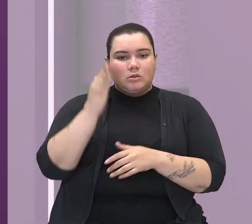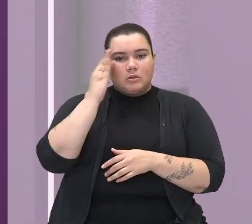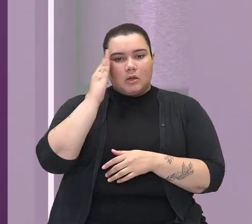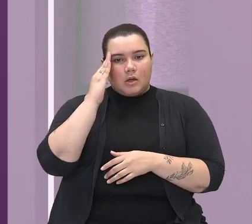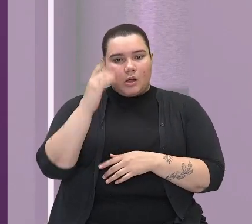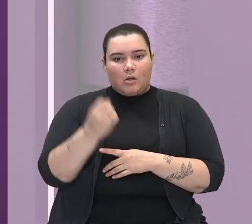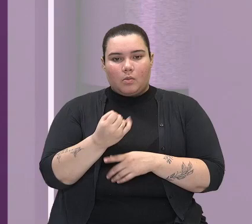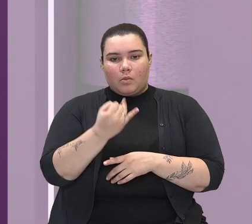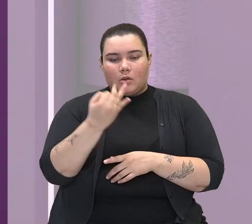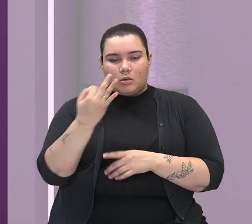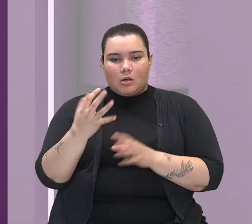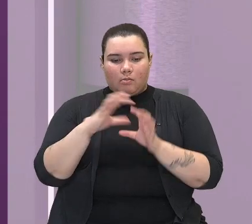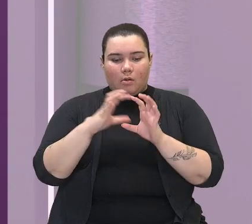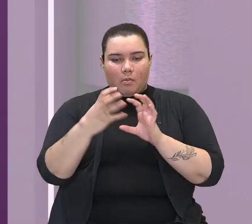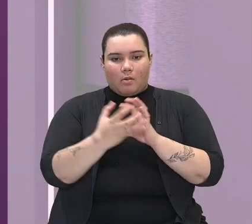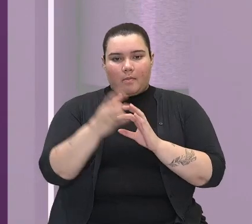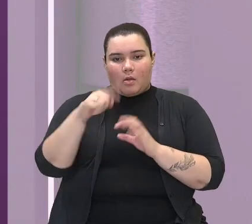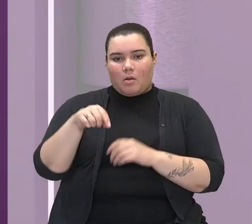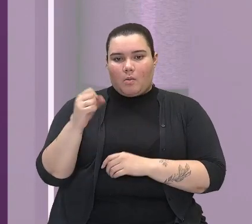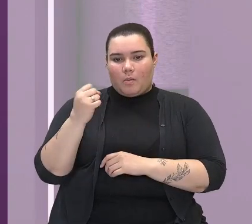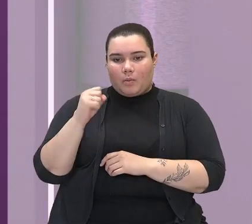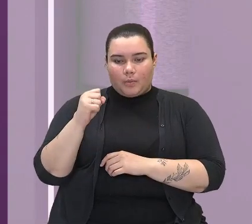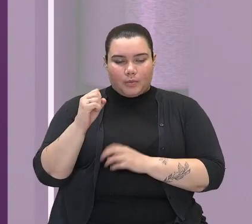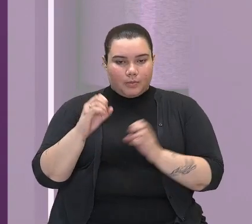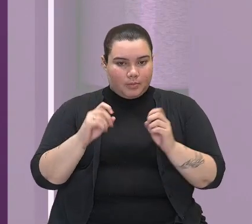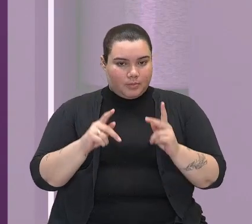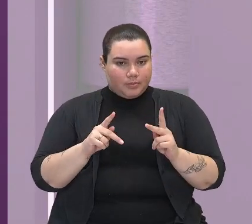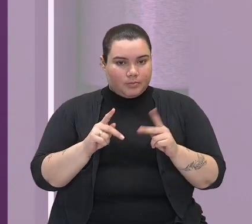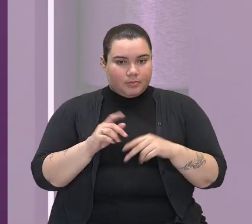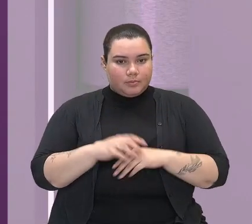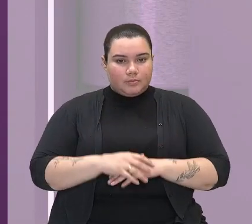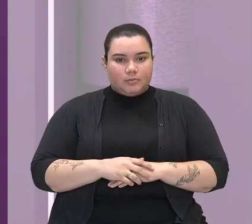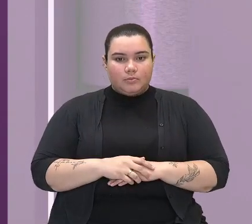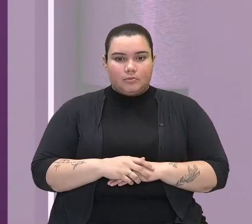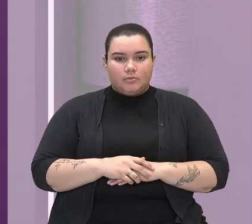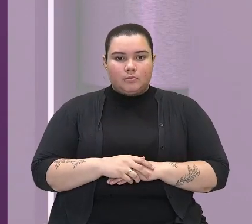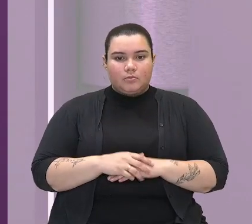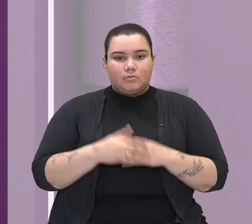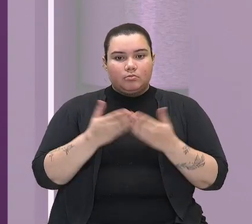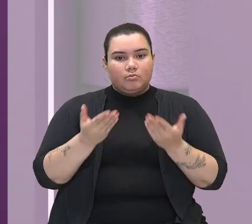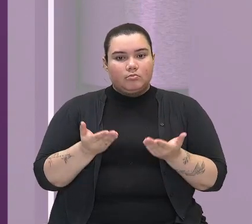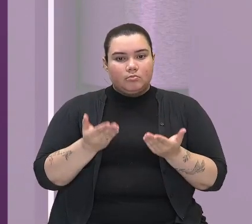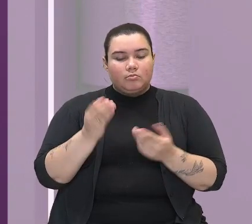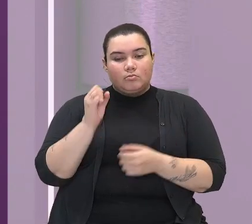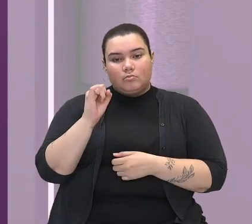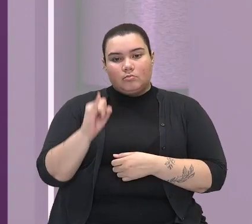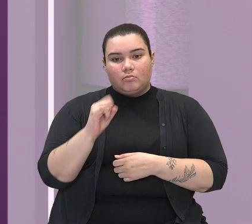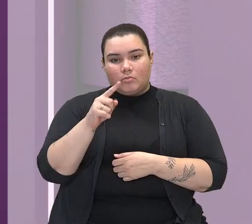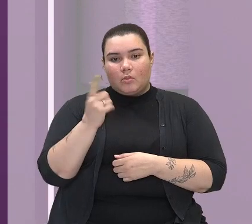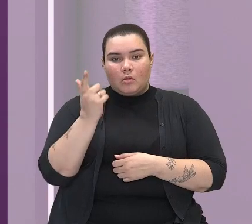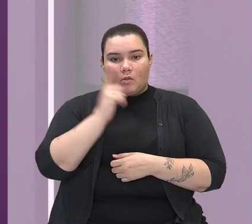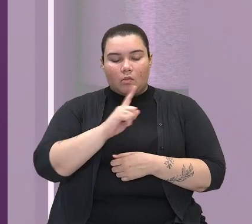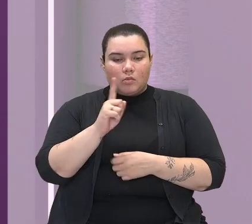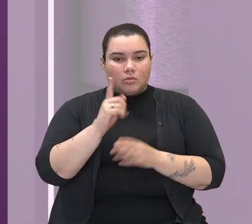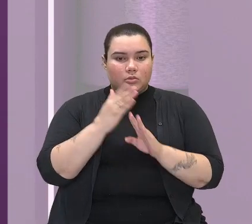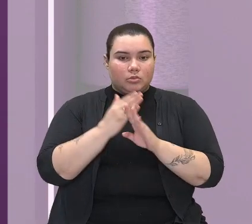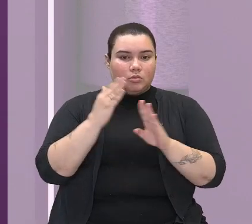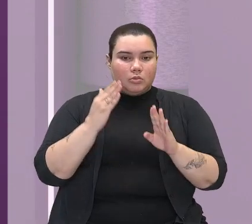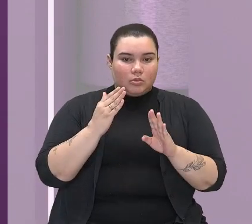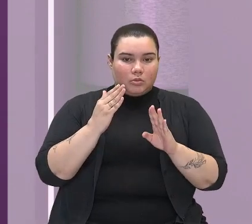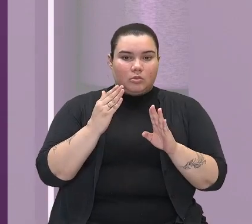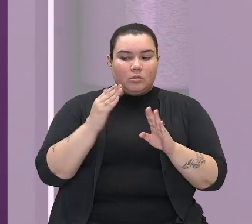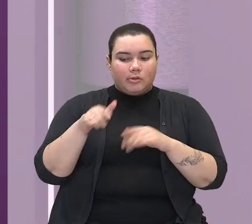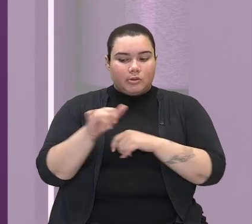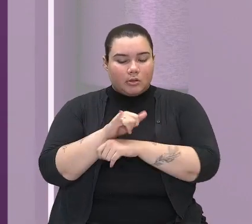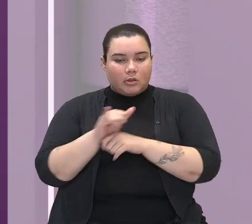a quantidade de faces fosse igual a 8, tá? Então, se você não consegue determinar de uma